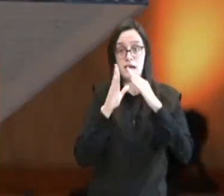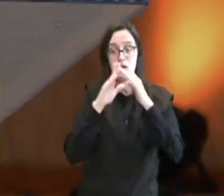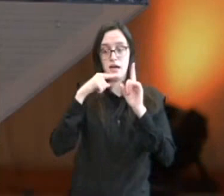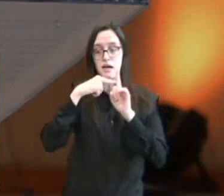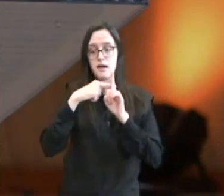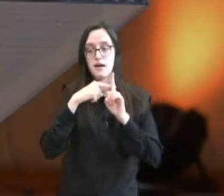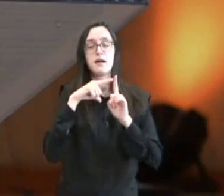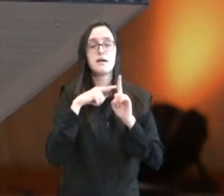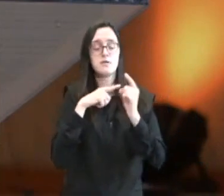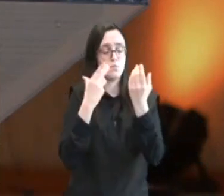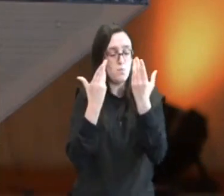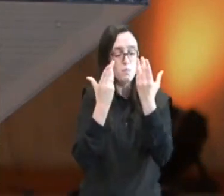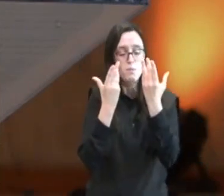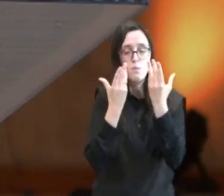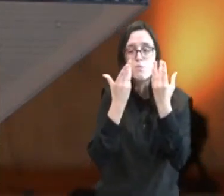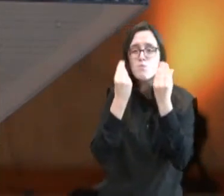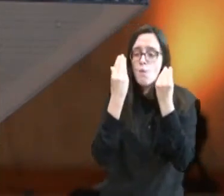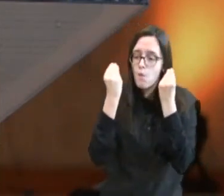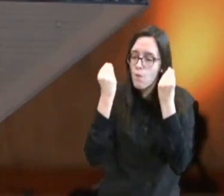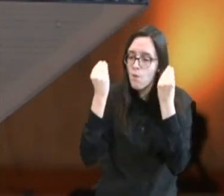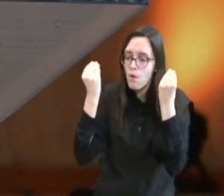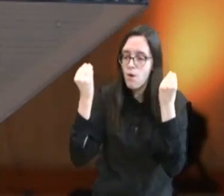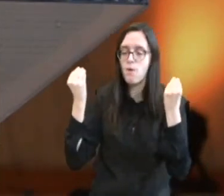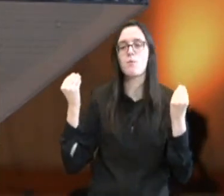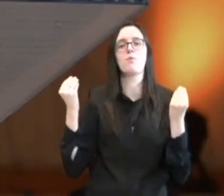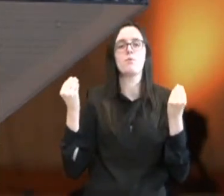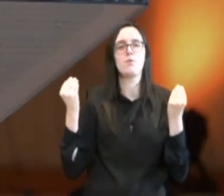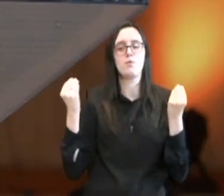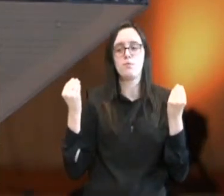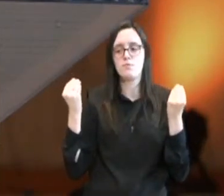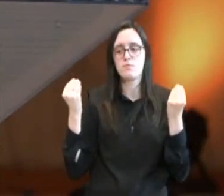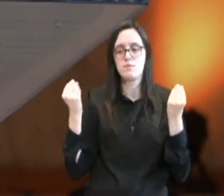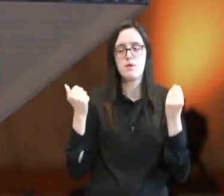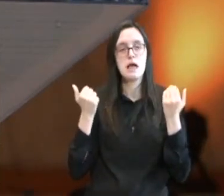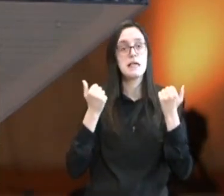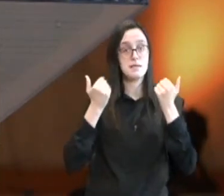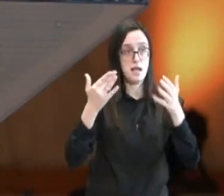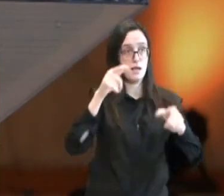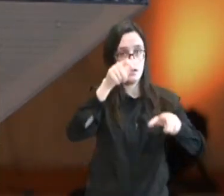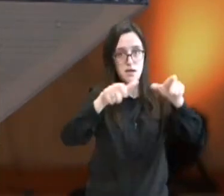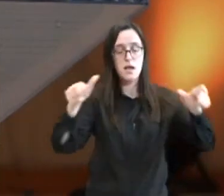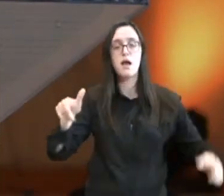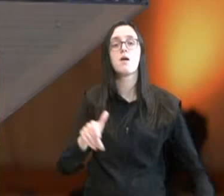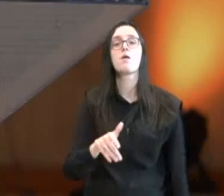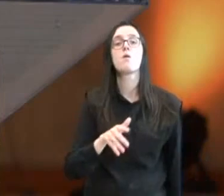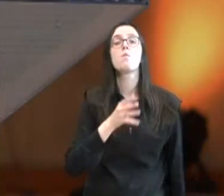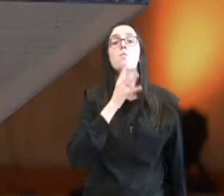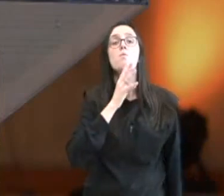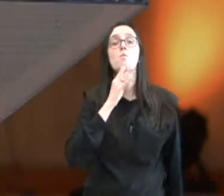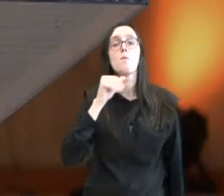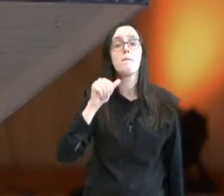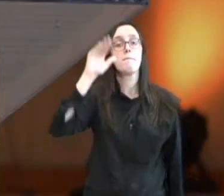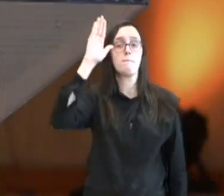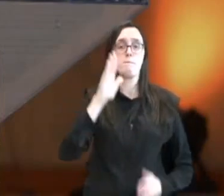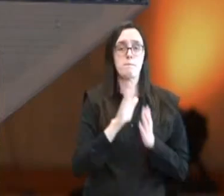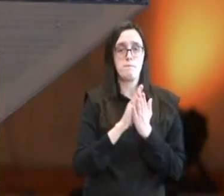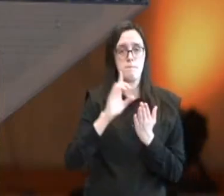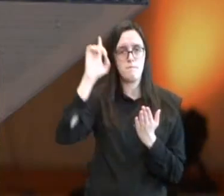farta em oferecer aos irmãos conhecimento bíblico,